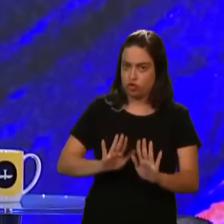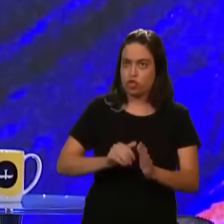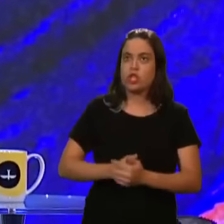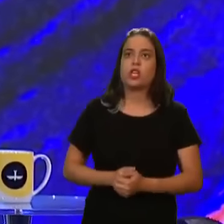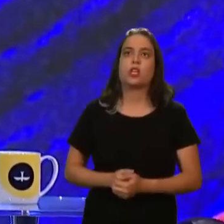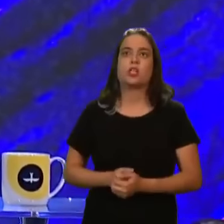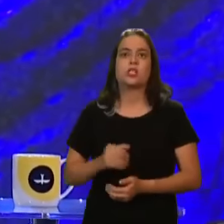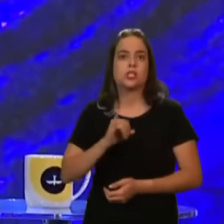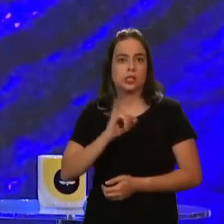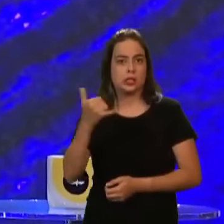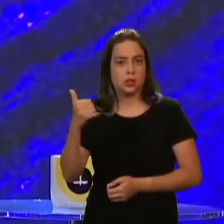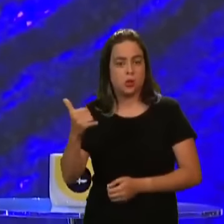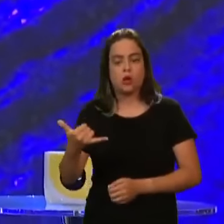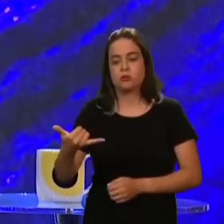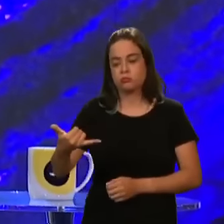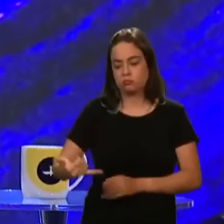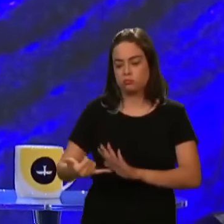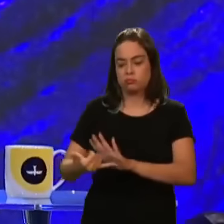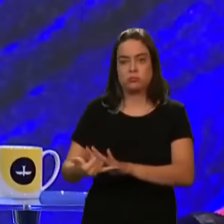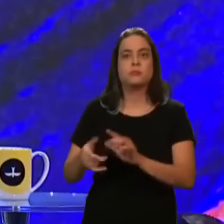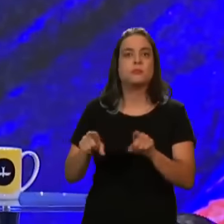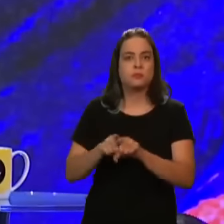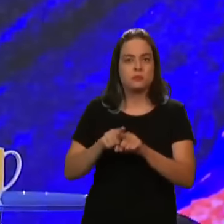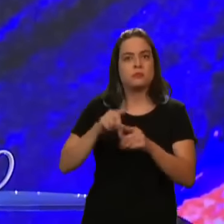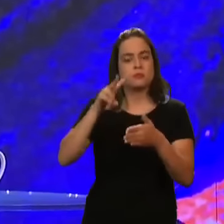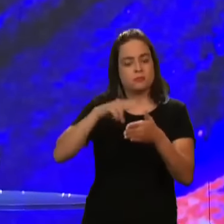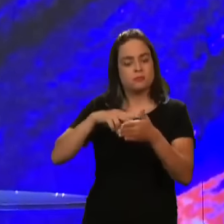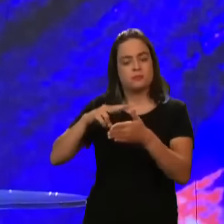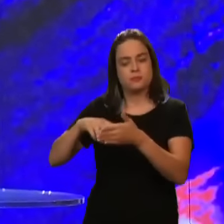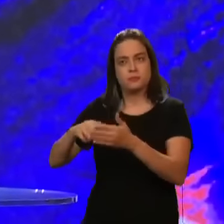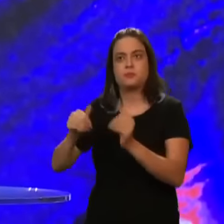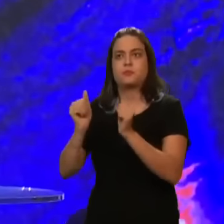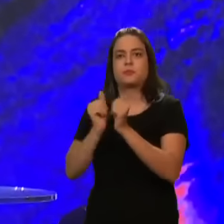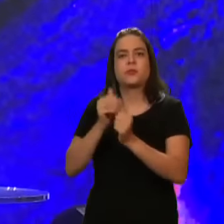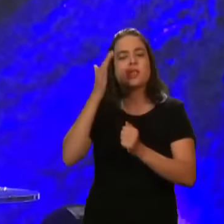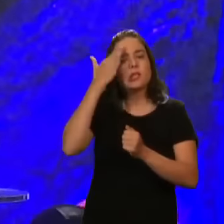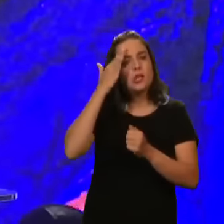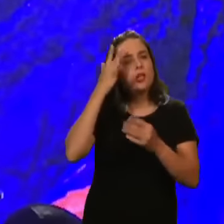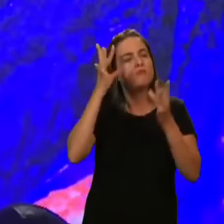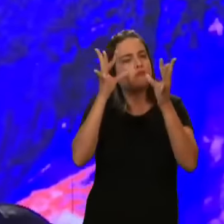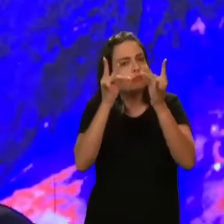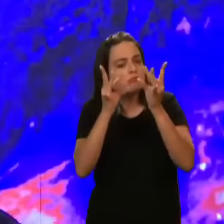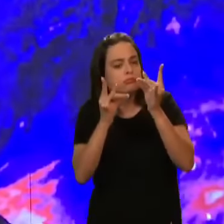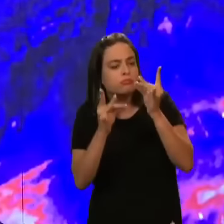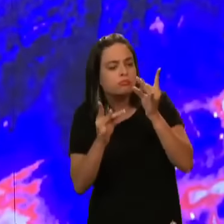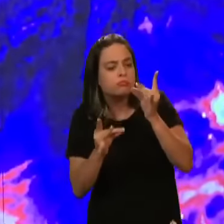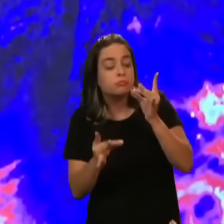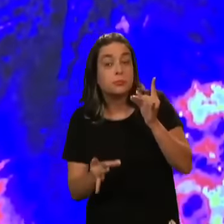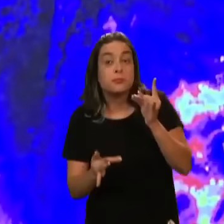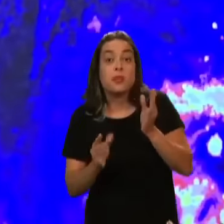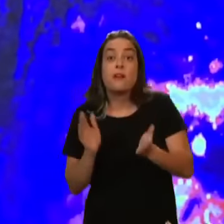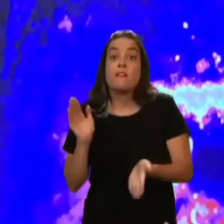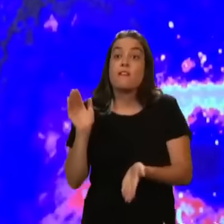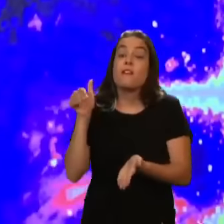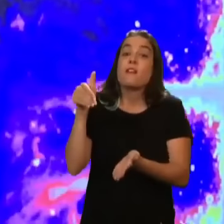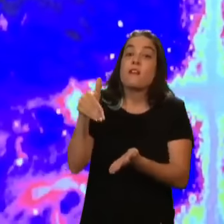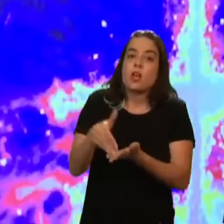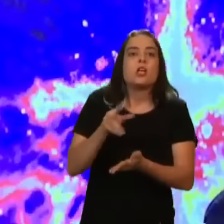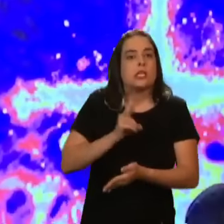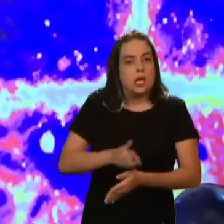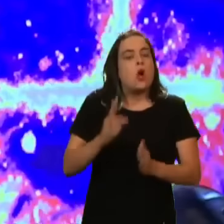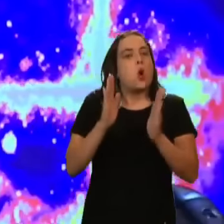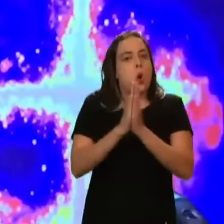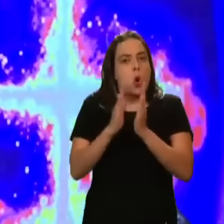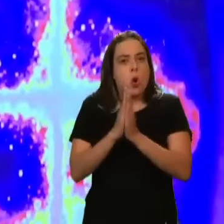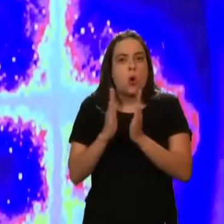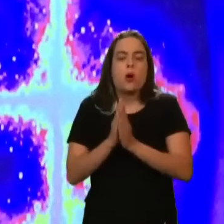com ela no celular, só para você ir lendo comigo e para você entender algumas coisas. No final, a gente sempre ora